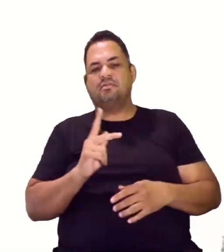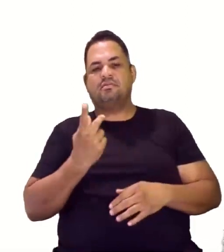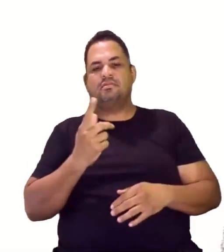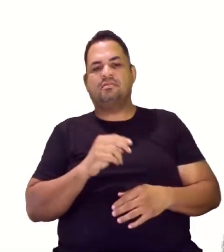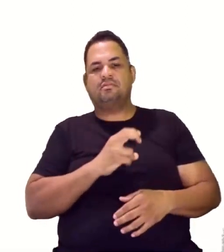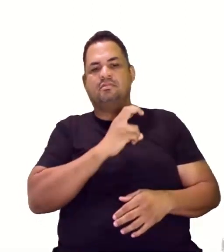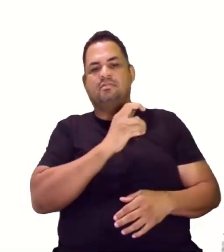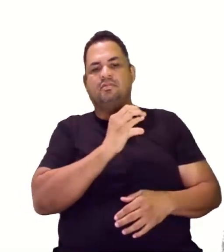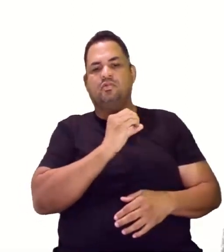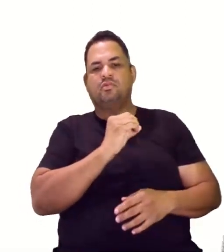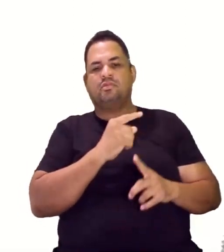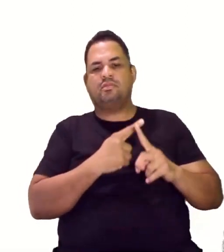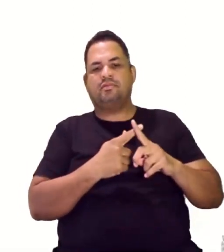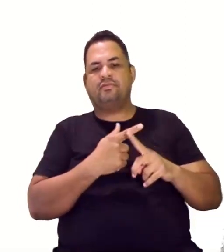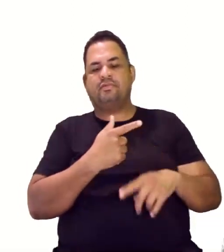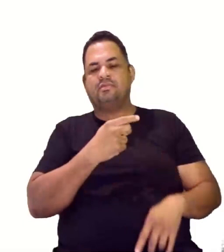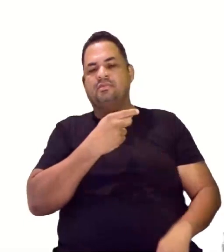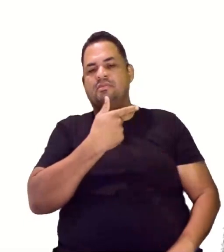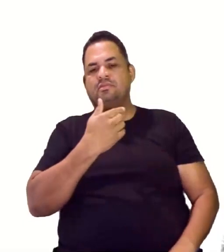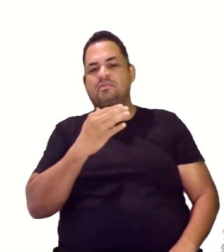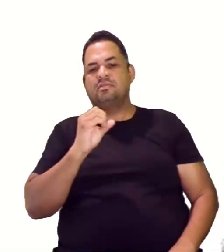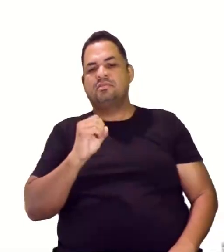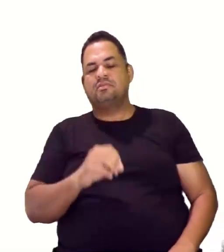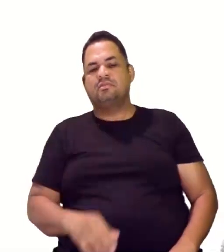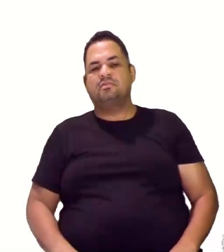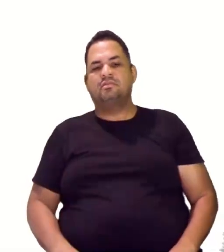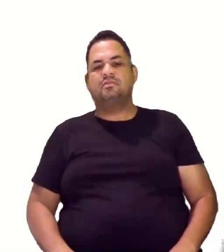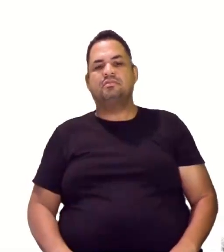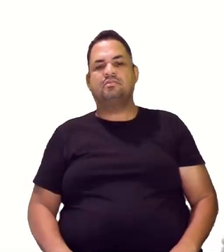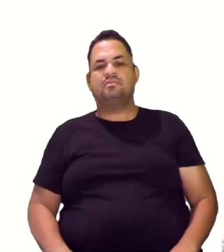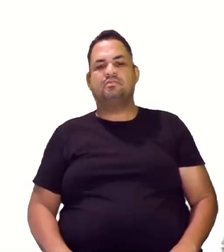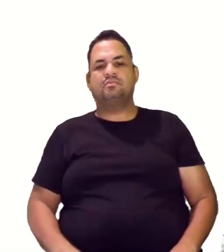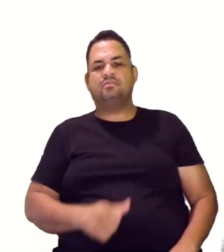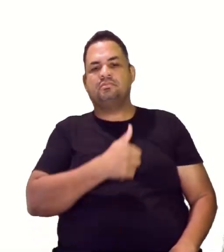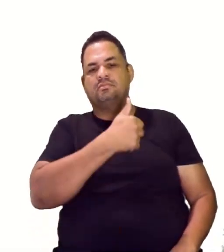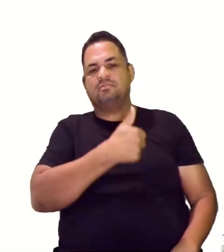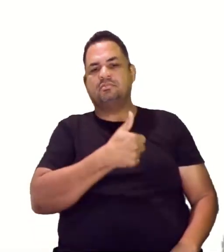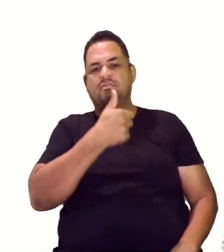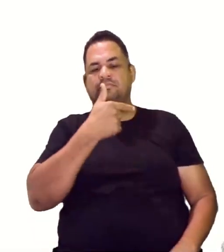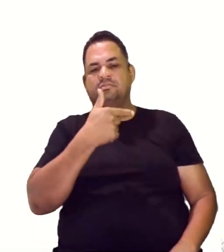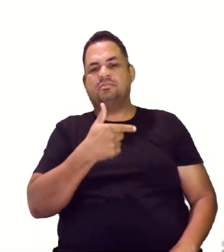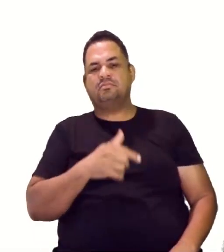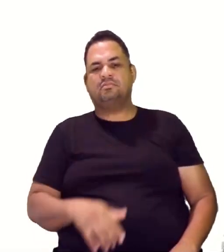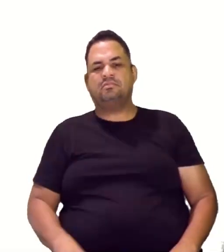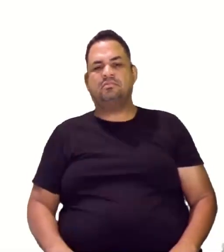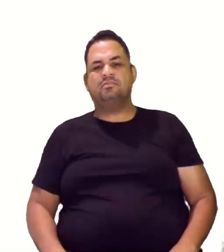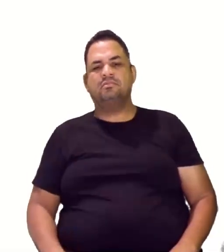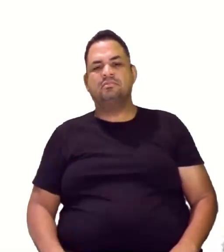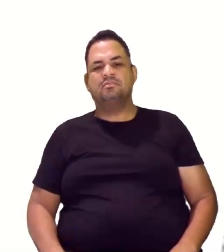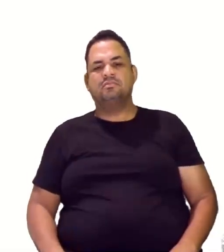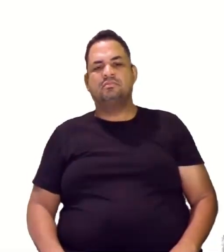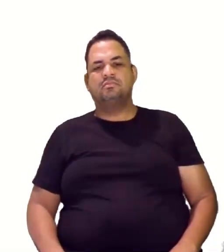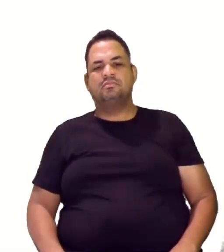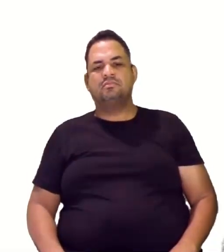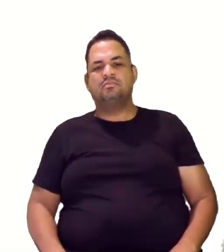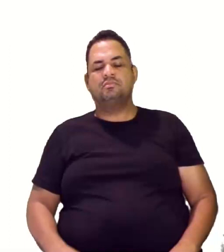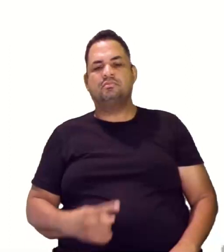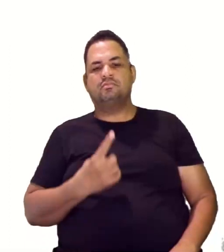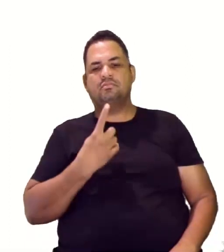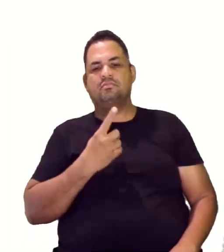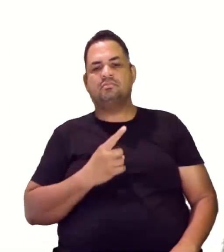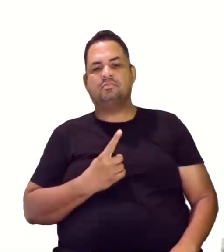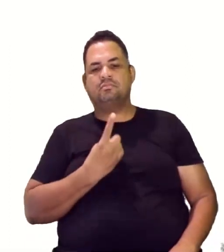por 240. E aí, quanto é 5 vezes 24? 120. 120, acrescenta 2 zeros.